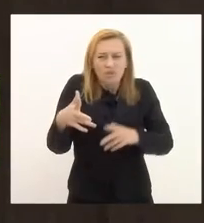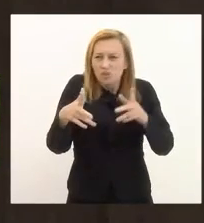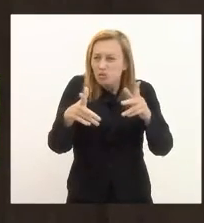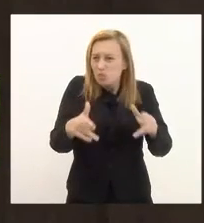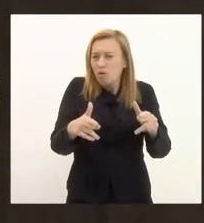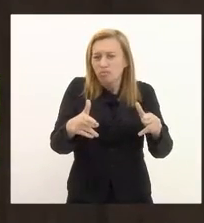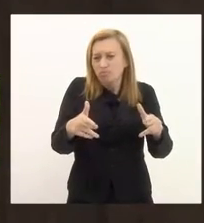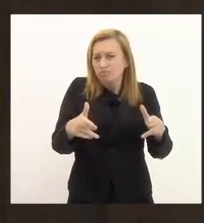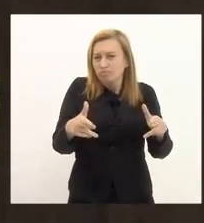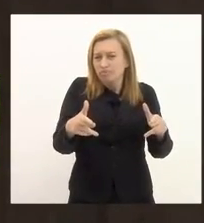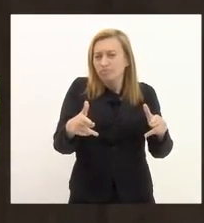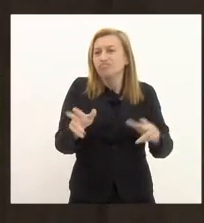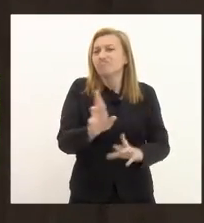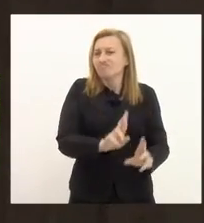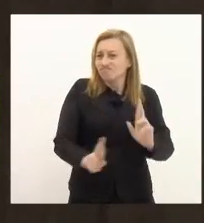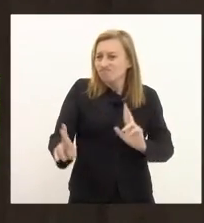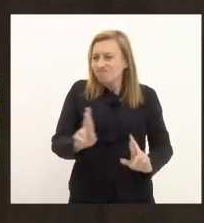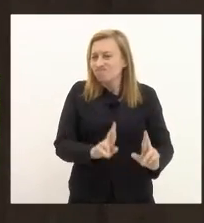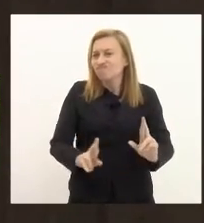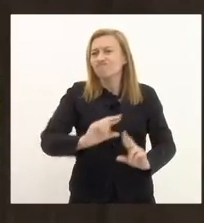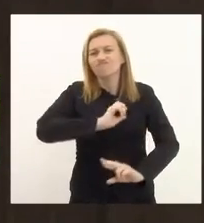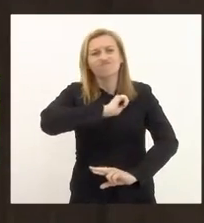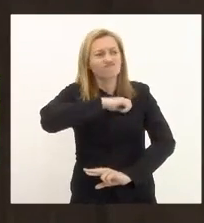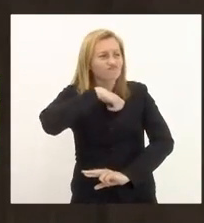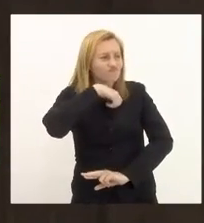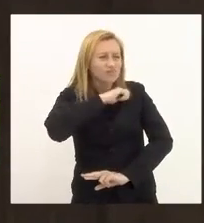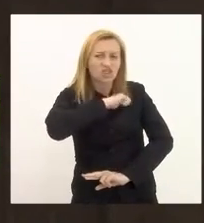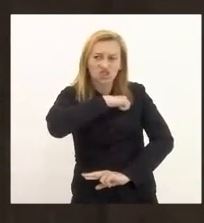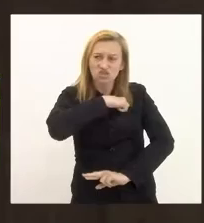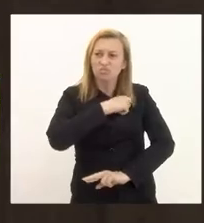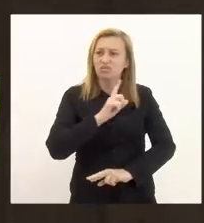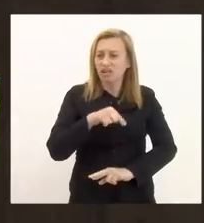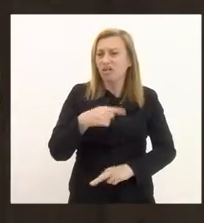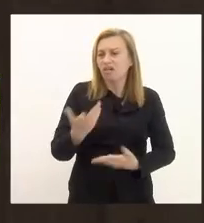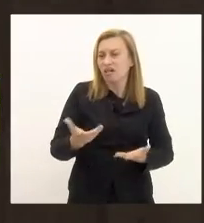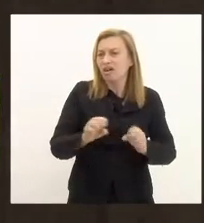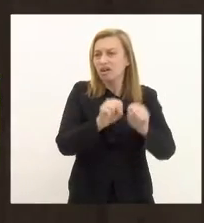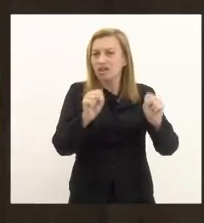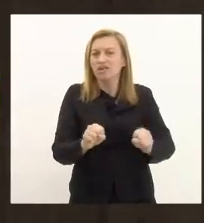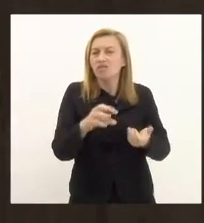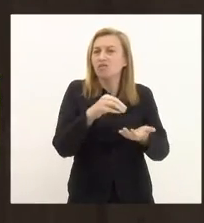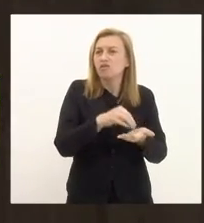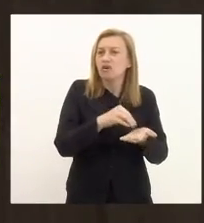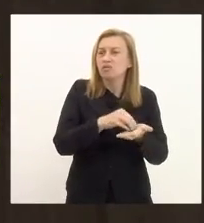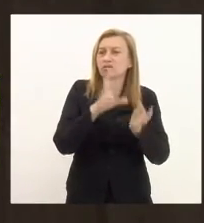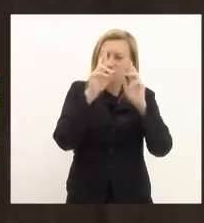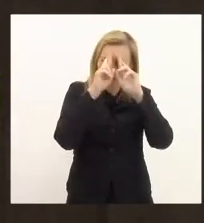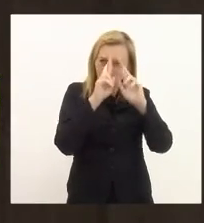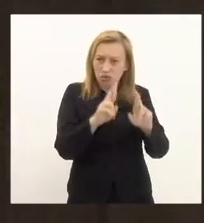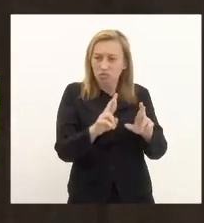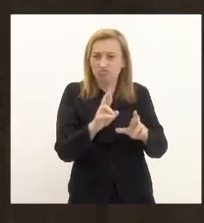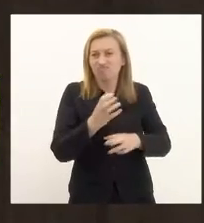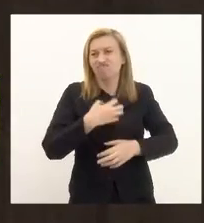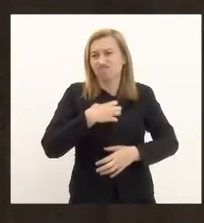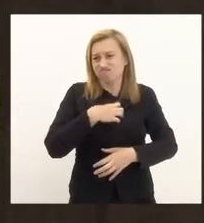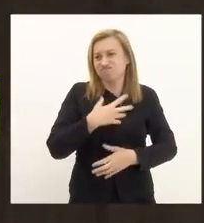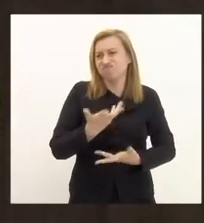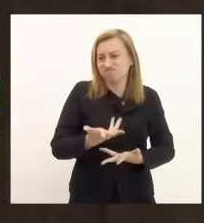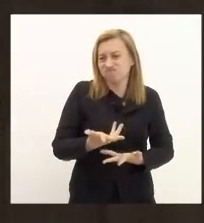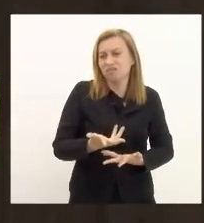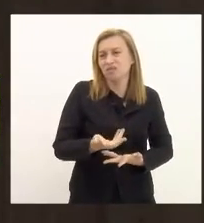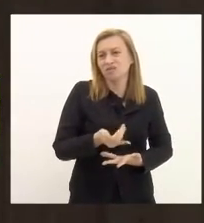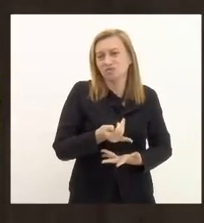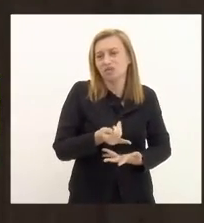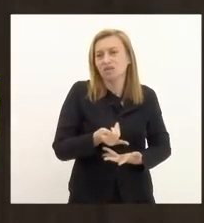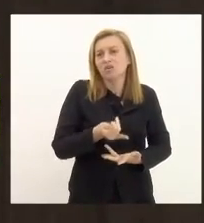uníssono né em relação Esse regime que tratam como a ir um desrespeito com Ira e com melancolia